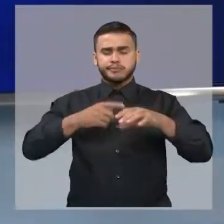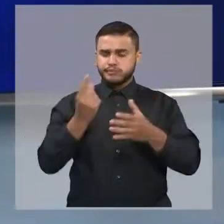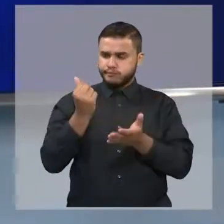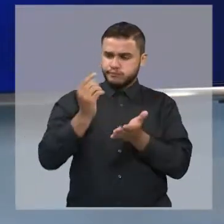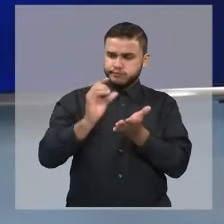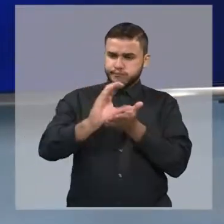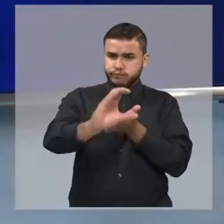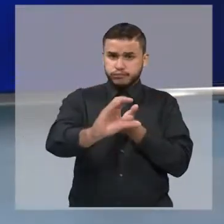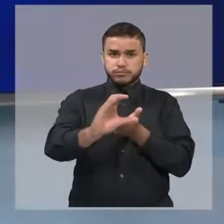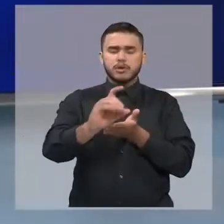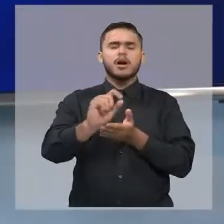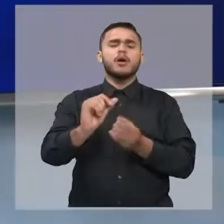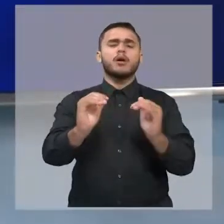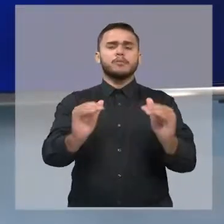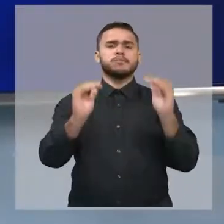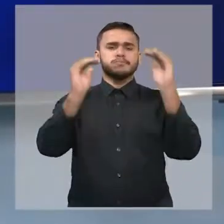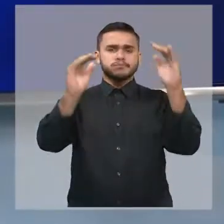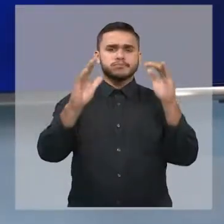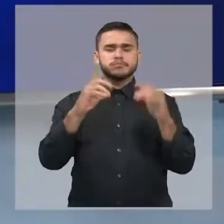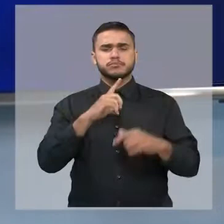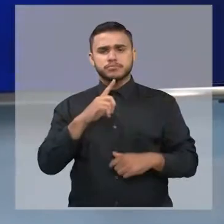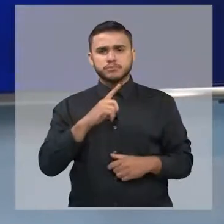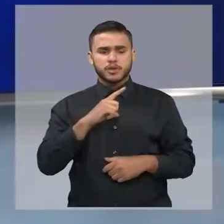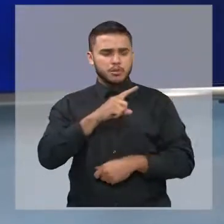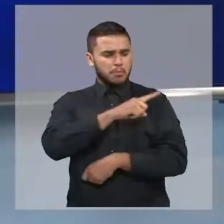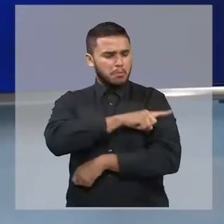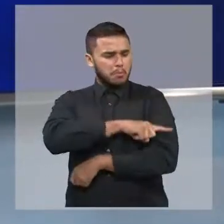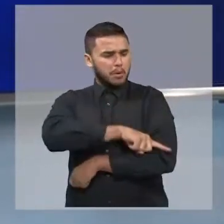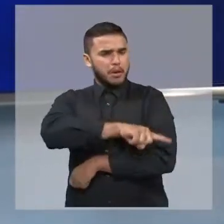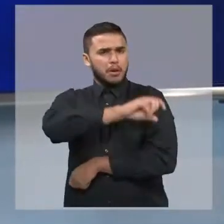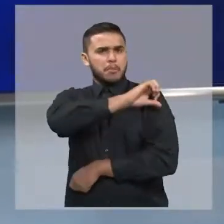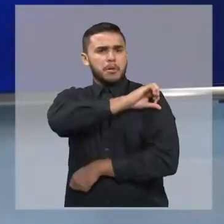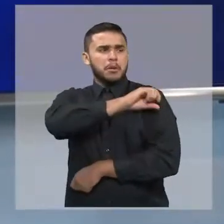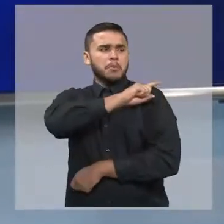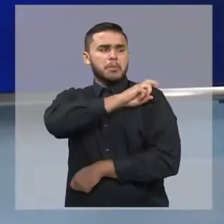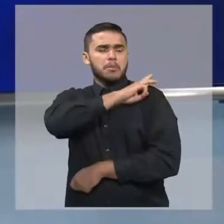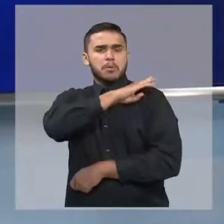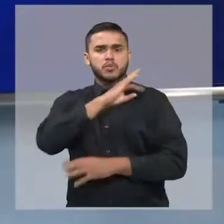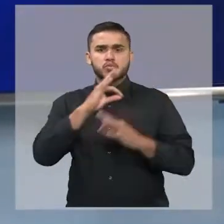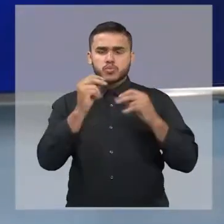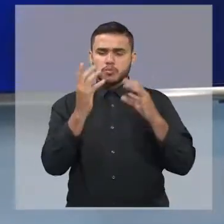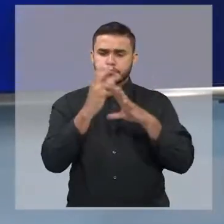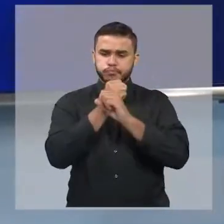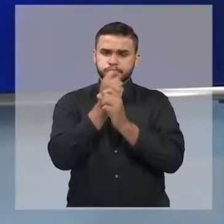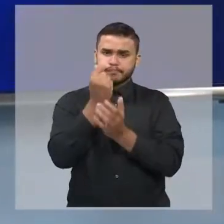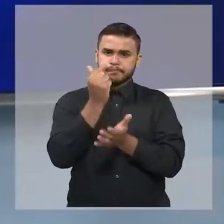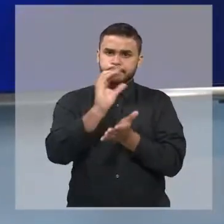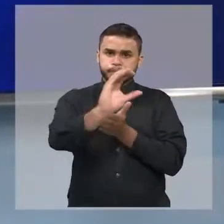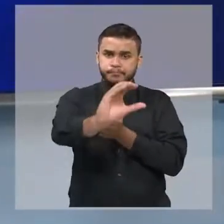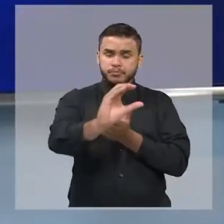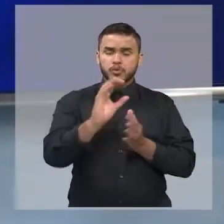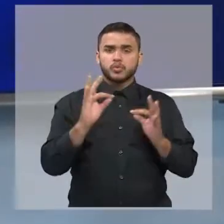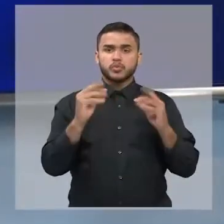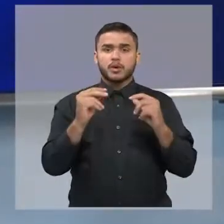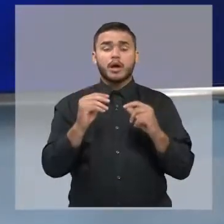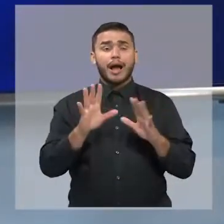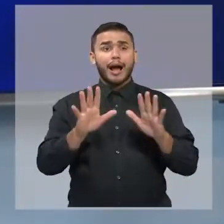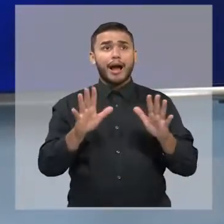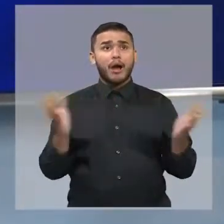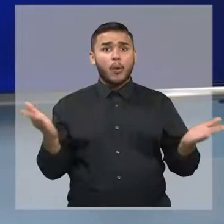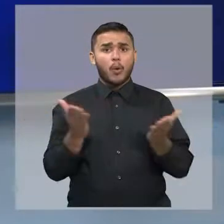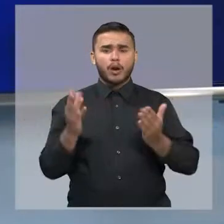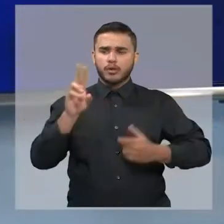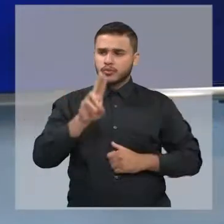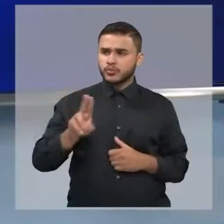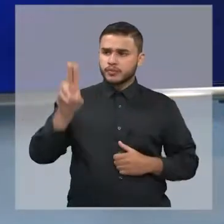suficientes para atender às necessidades, sofrem um corte linear, especificamente para as universidades federais,